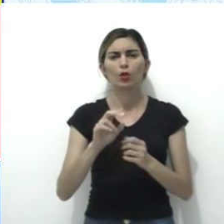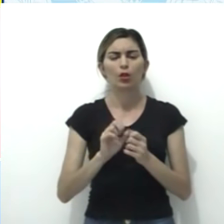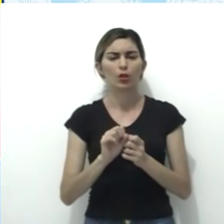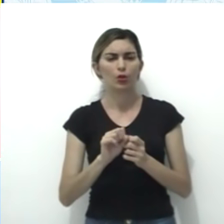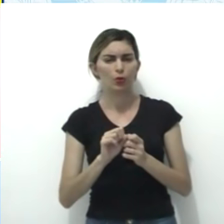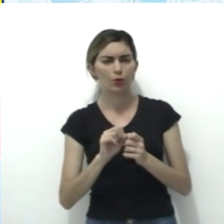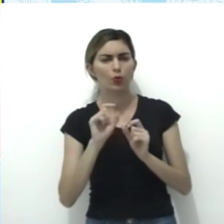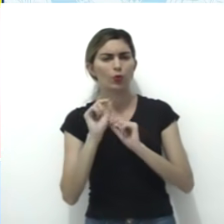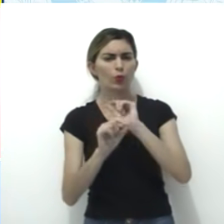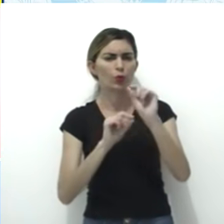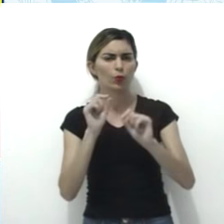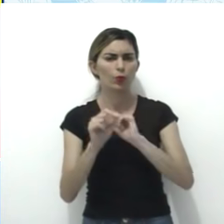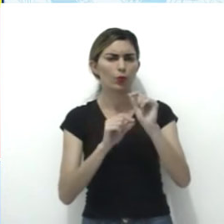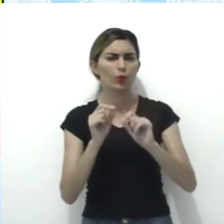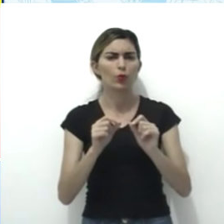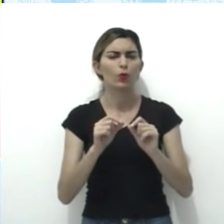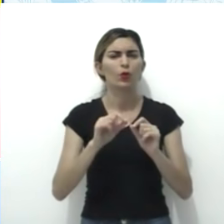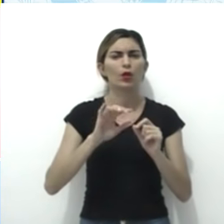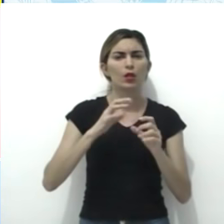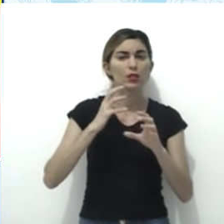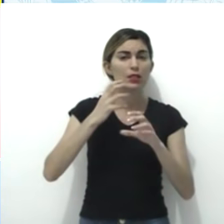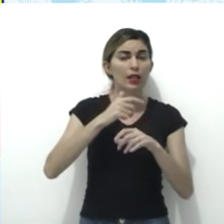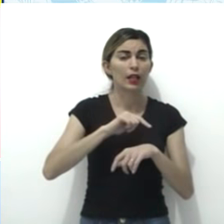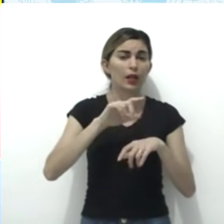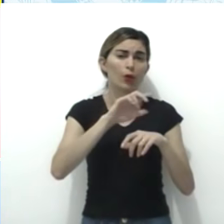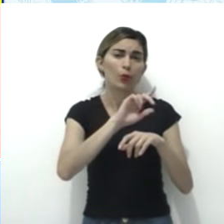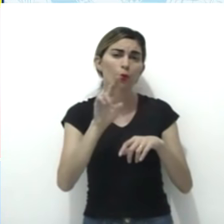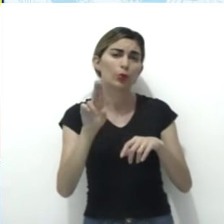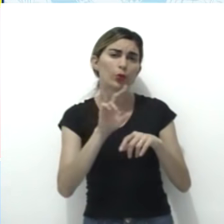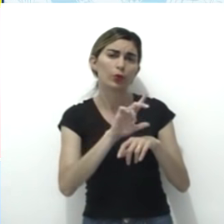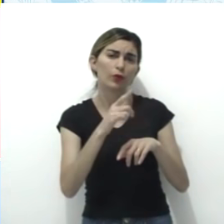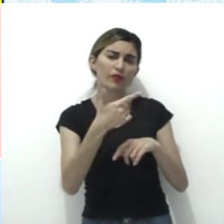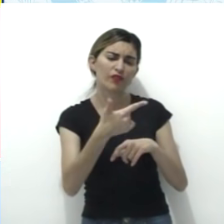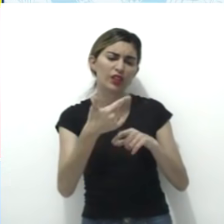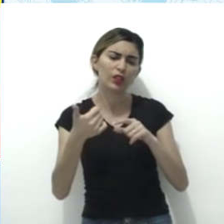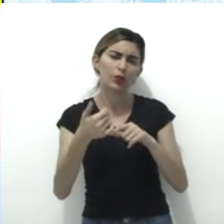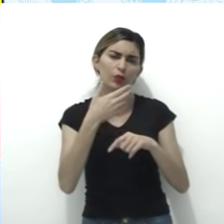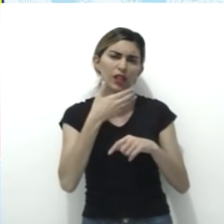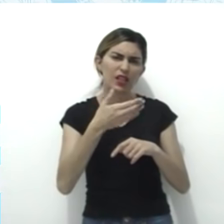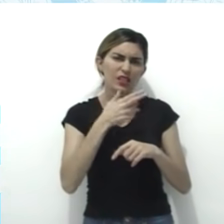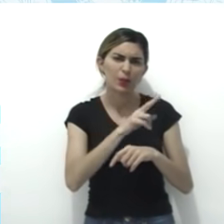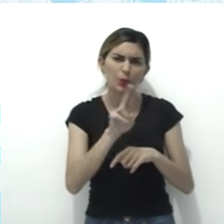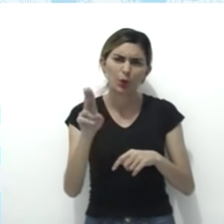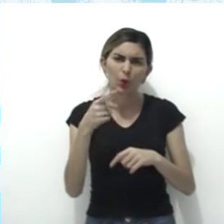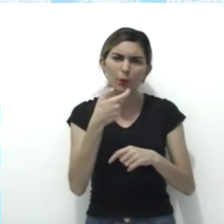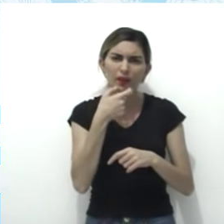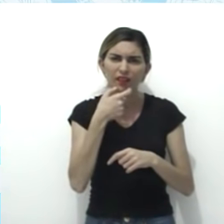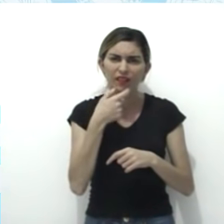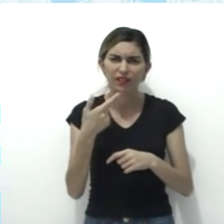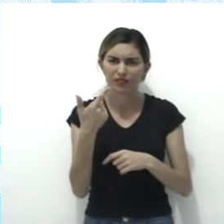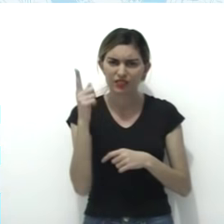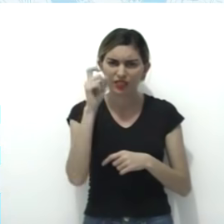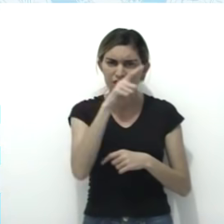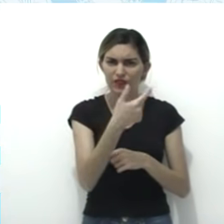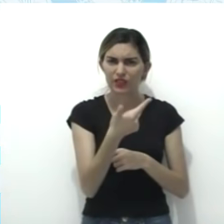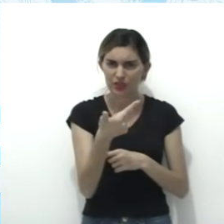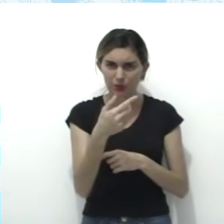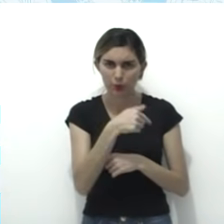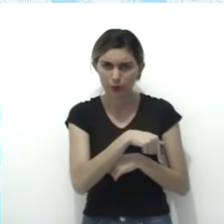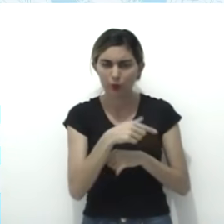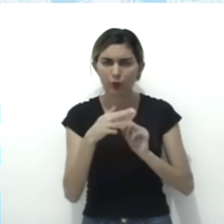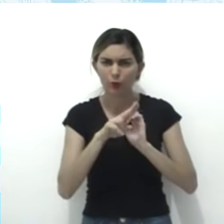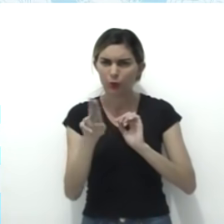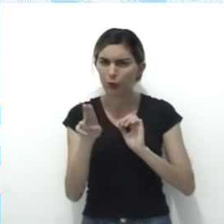chamada de solstício de vinte e um de dezembro professora que nome difícil não